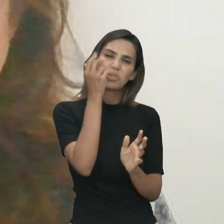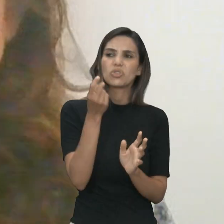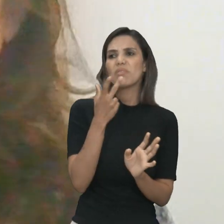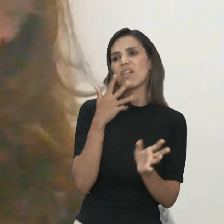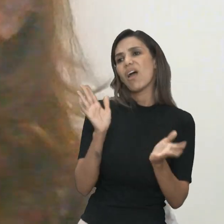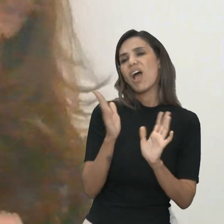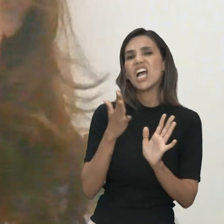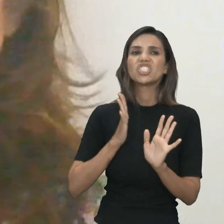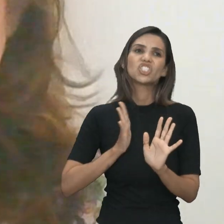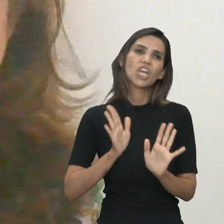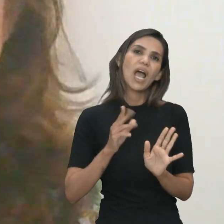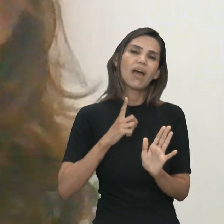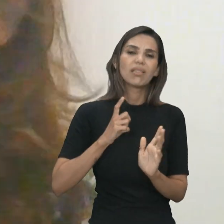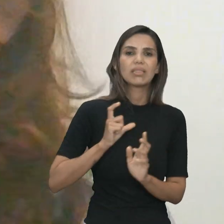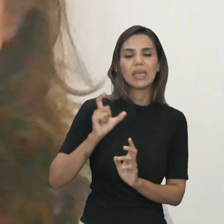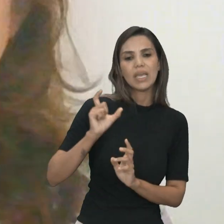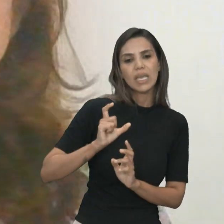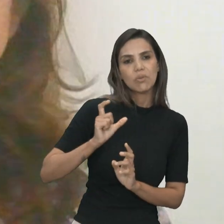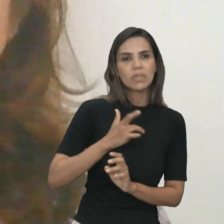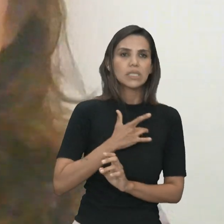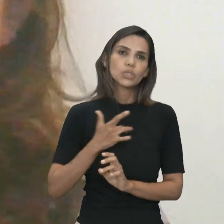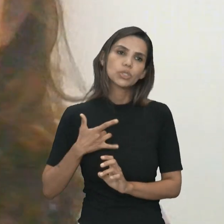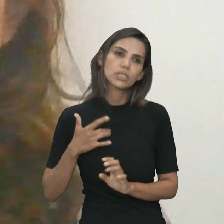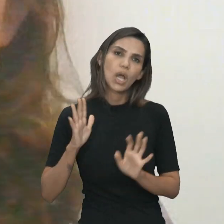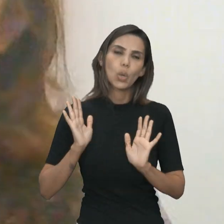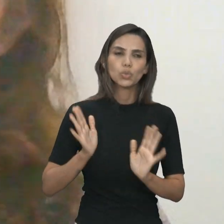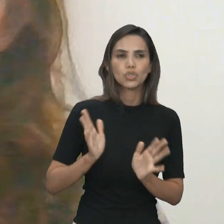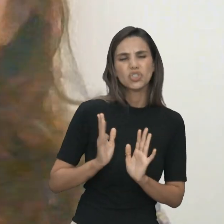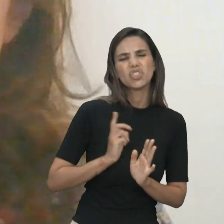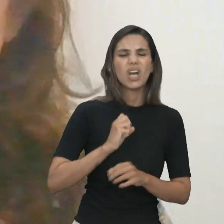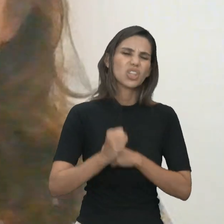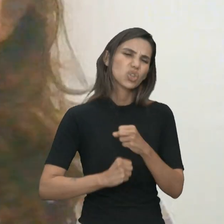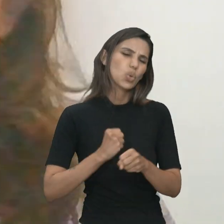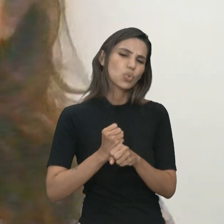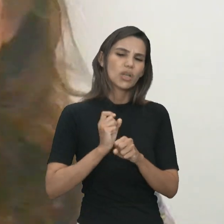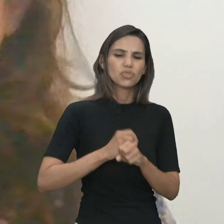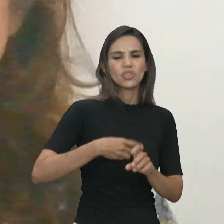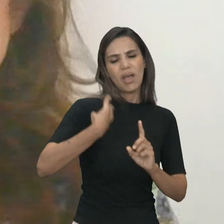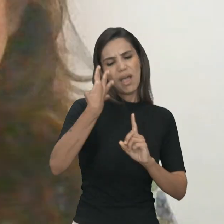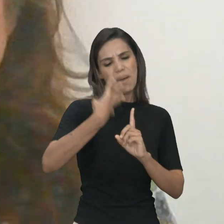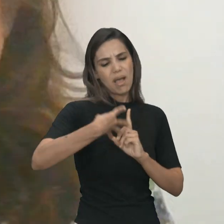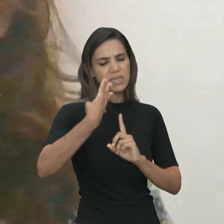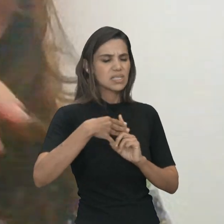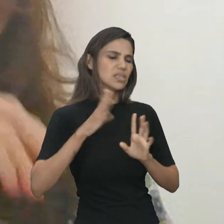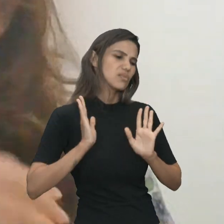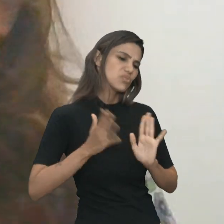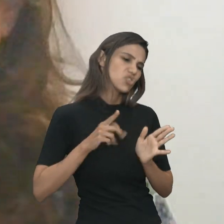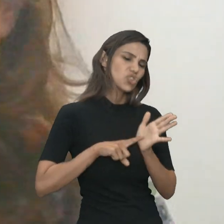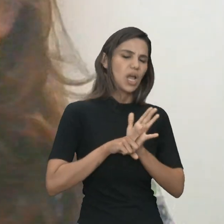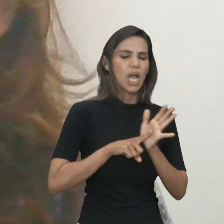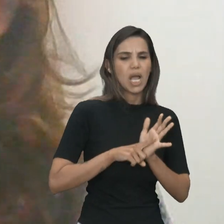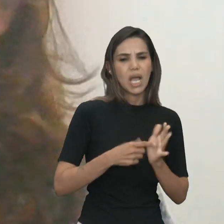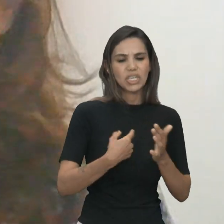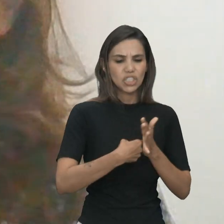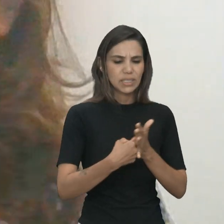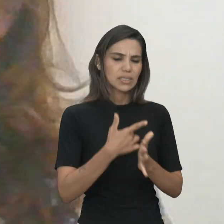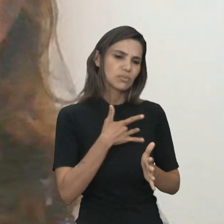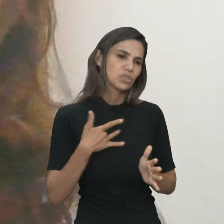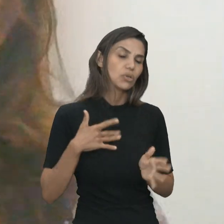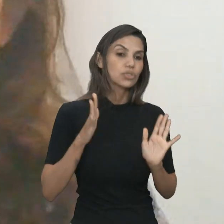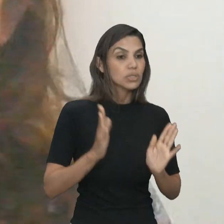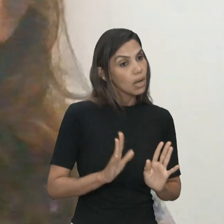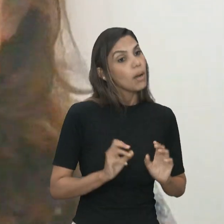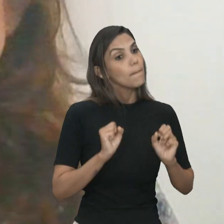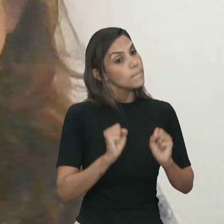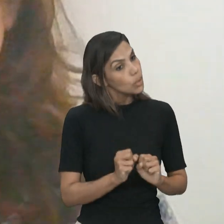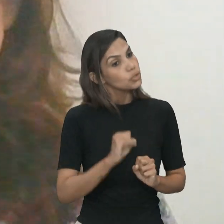meu plano, eu já faço o meu check-up anual, né? Ele pode usar, pegar aqueles resultados daqueles exames e